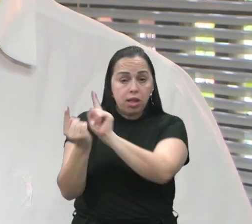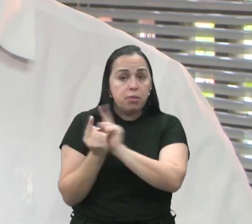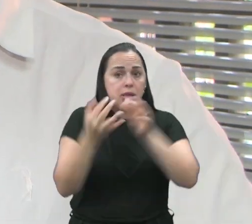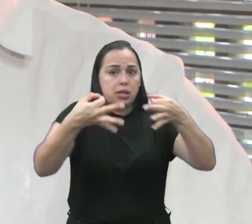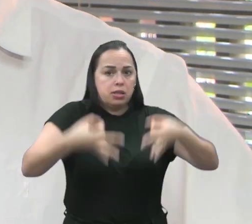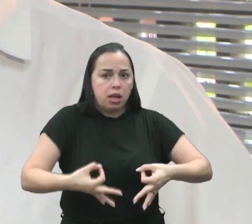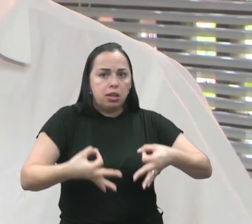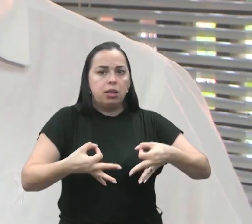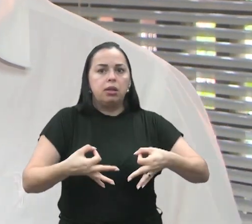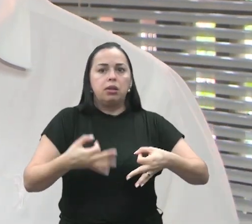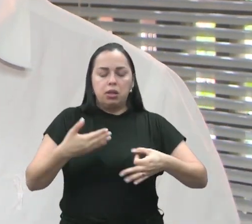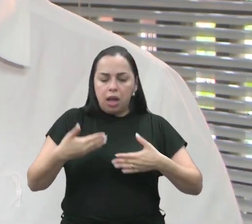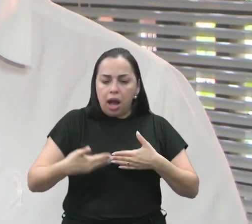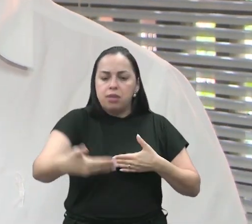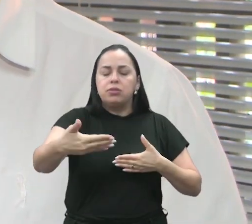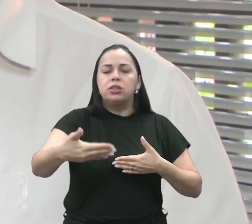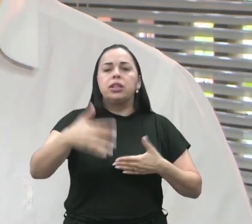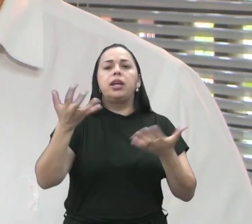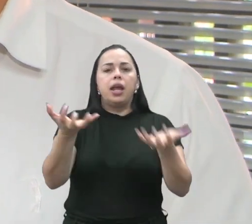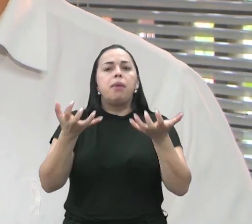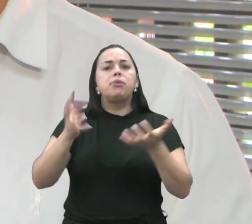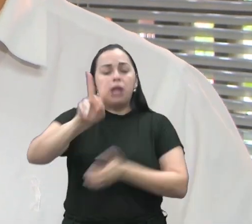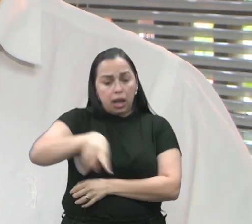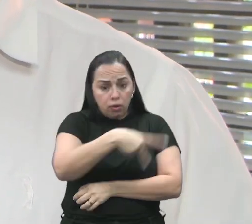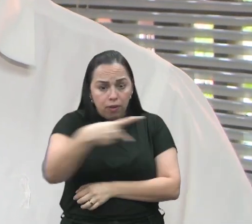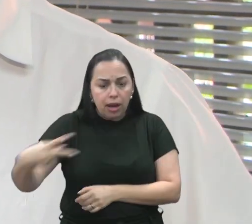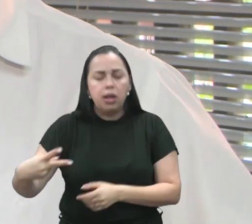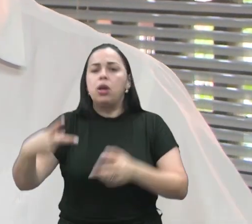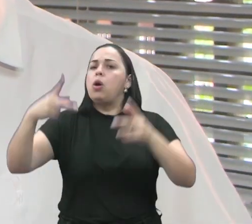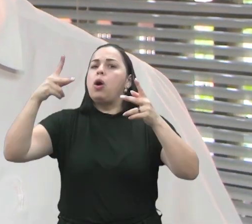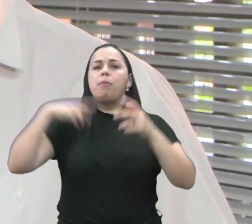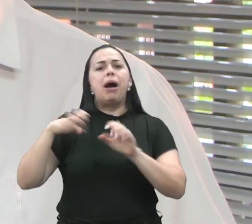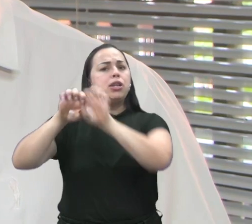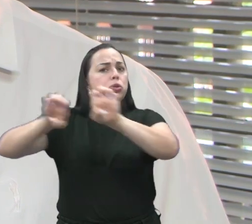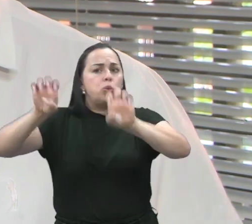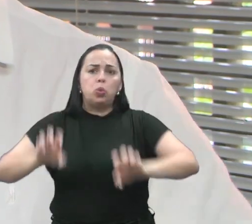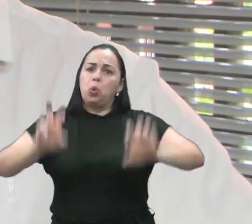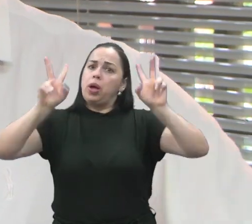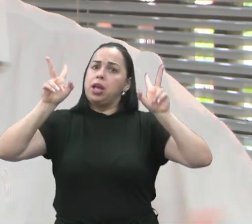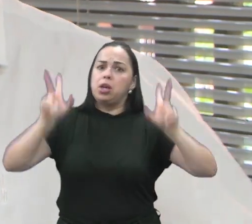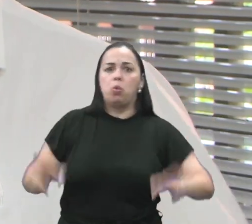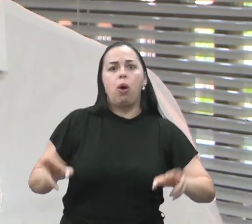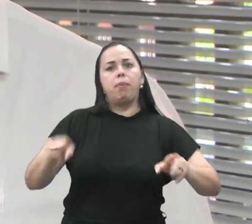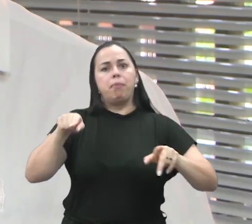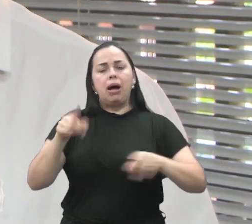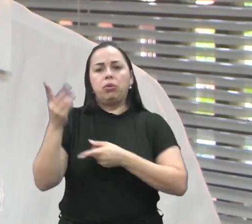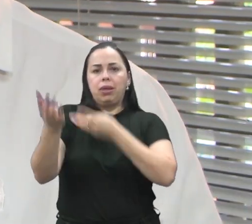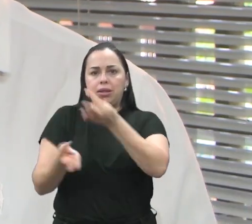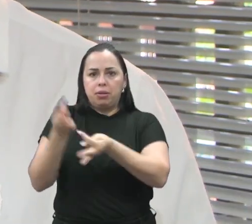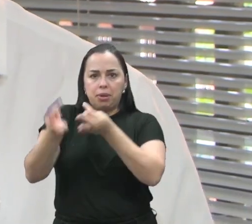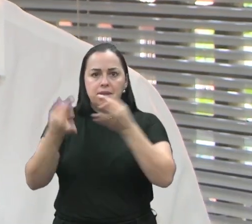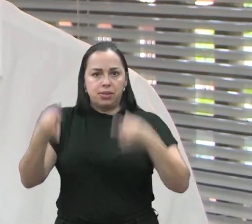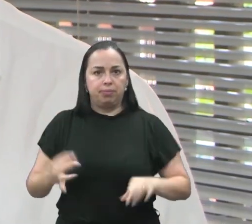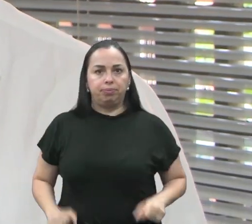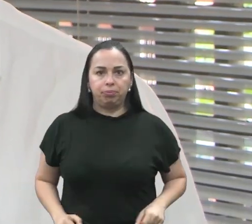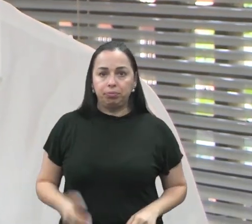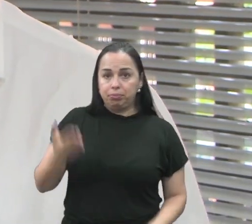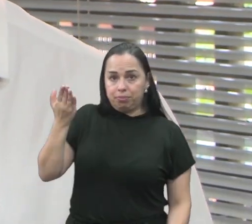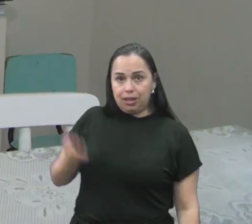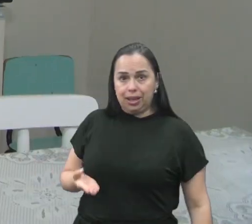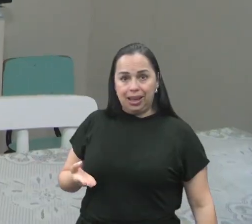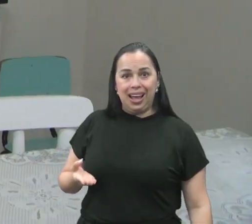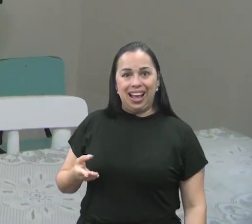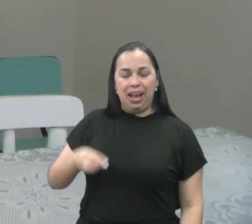espera também que a região possua, ao longo dos próximos anos, uma mesma infraestrutura que nós tenhamos para que toda a região esteja bem abastecida de saúde